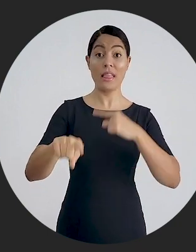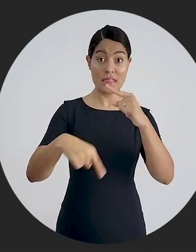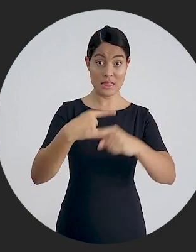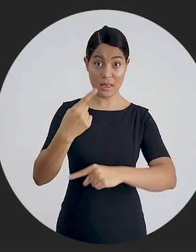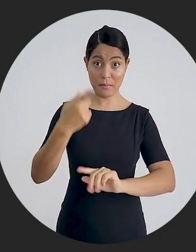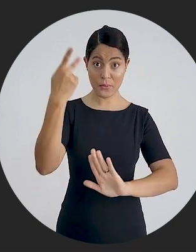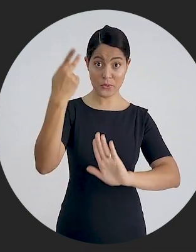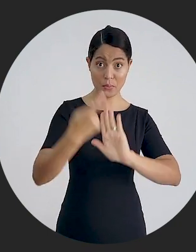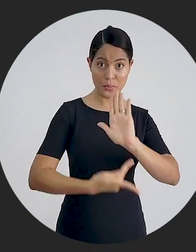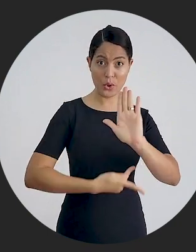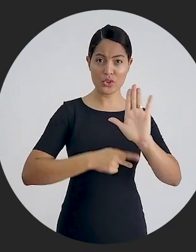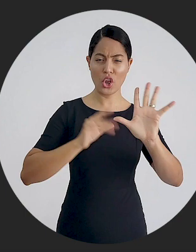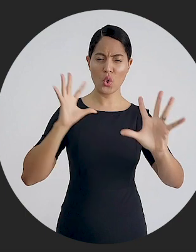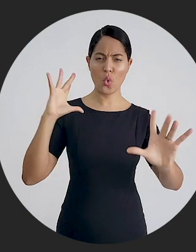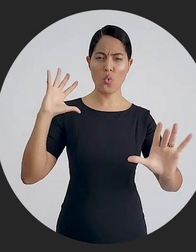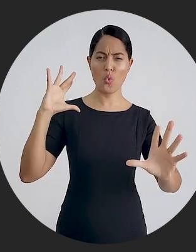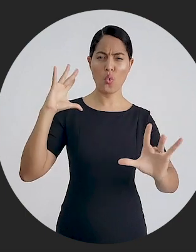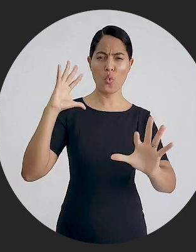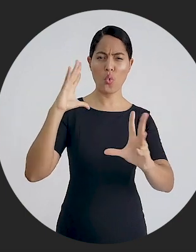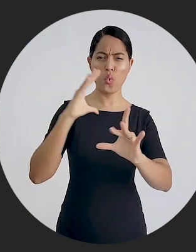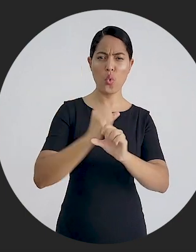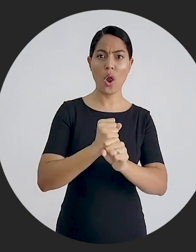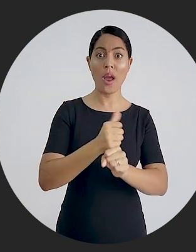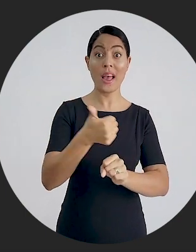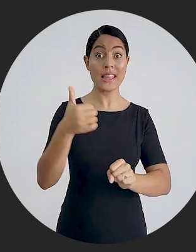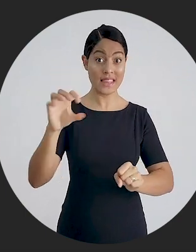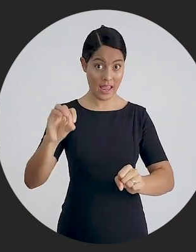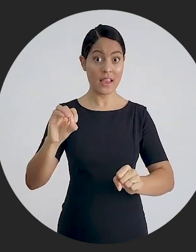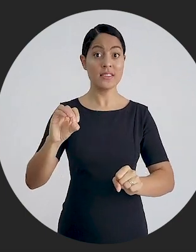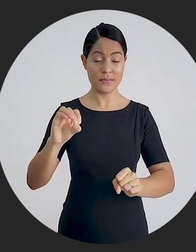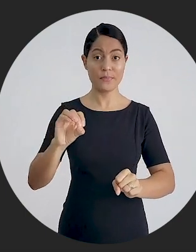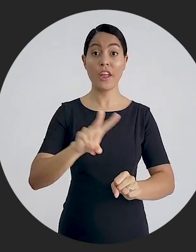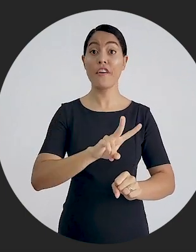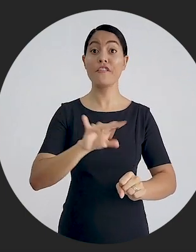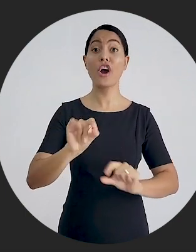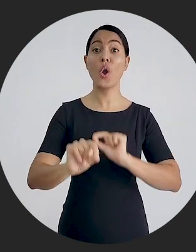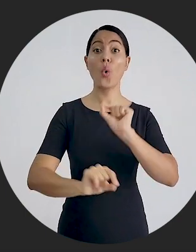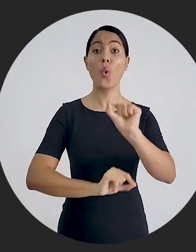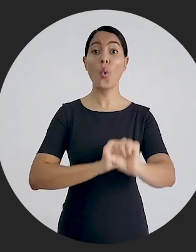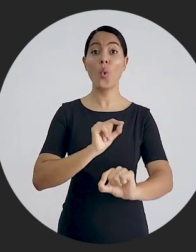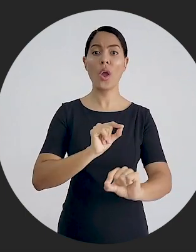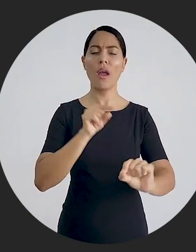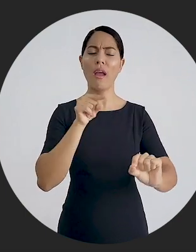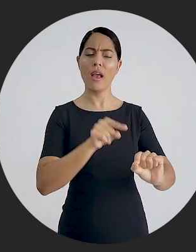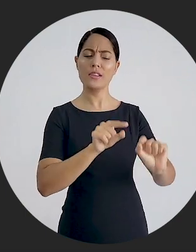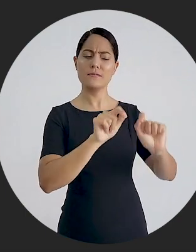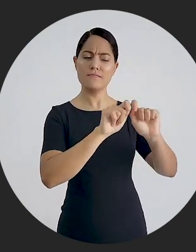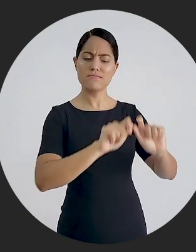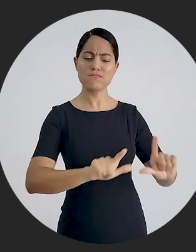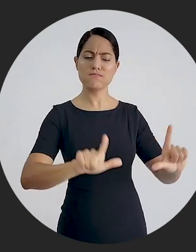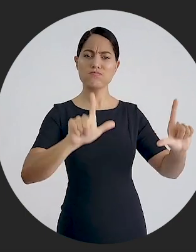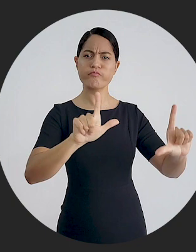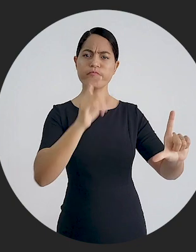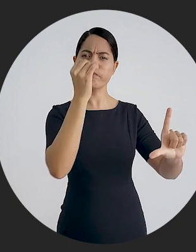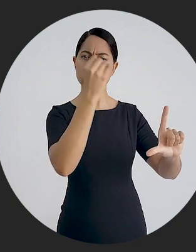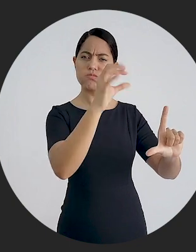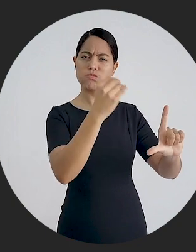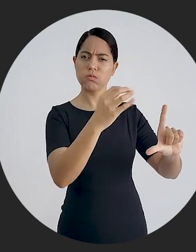utilizado posteriormente. E no final do projeto, no final dos 10 episódios,